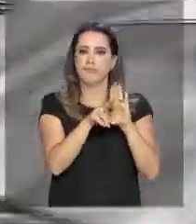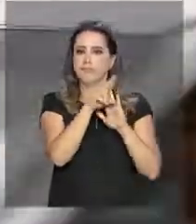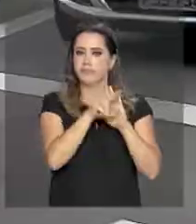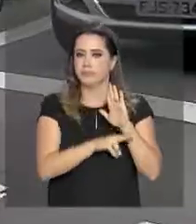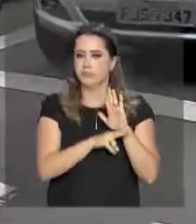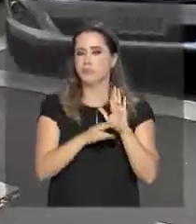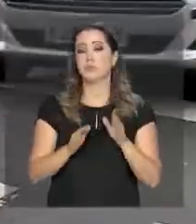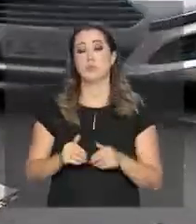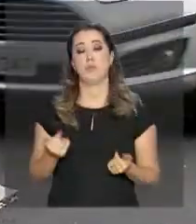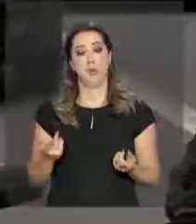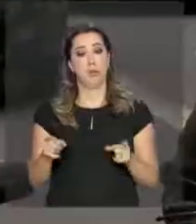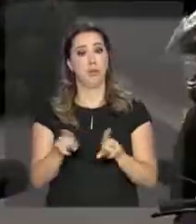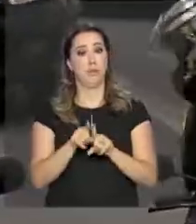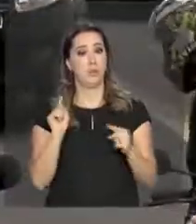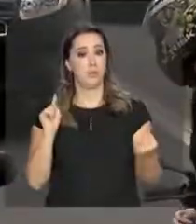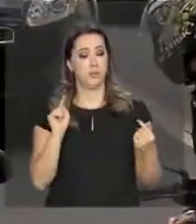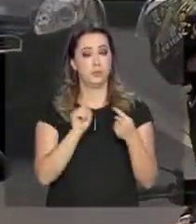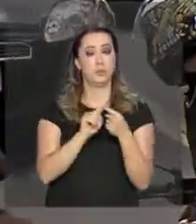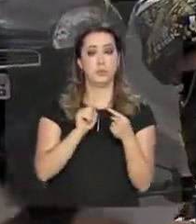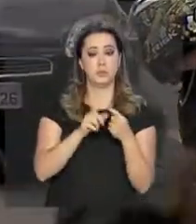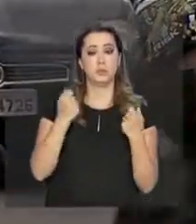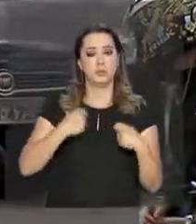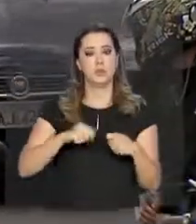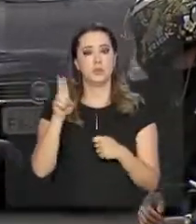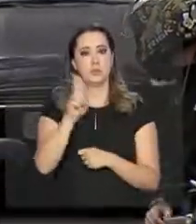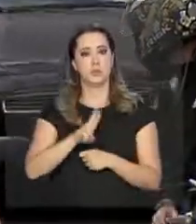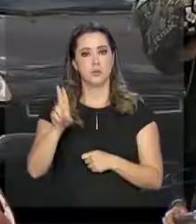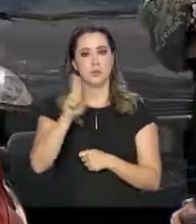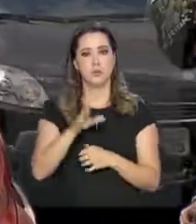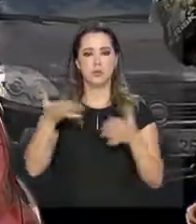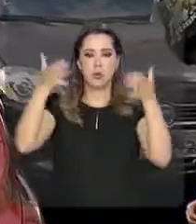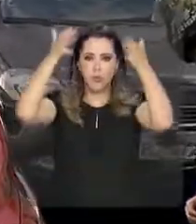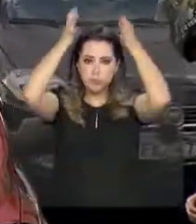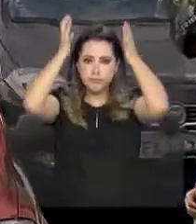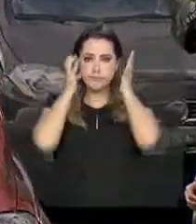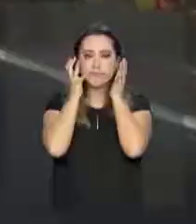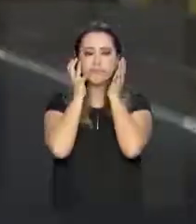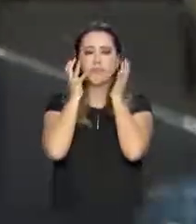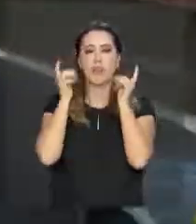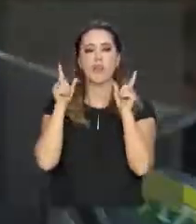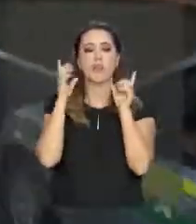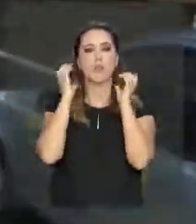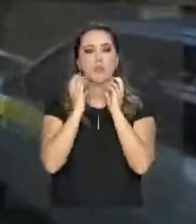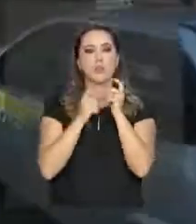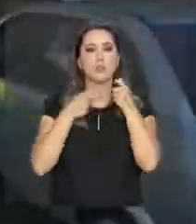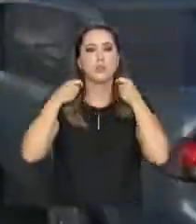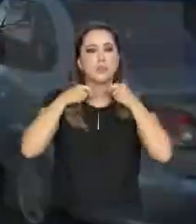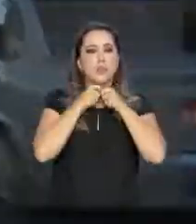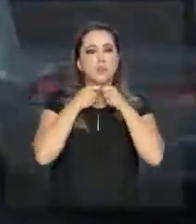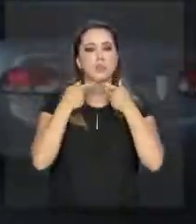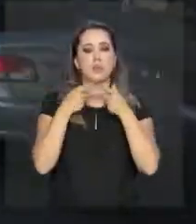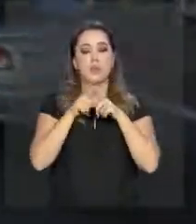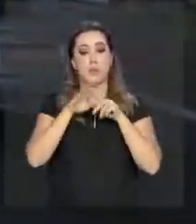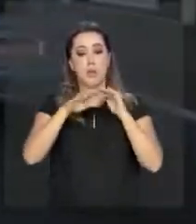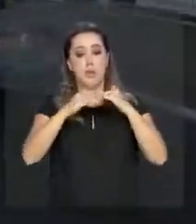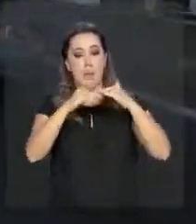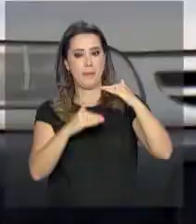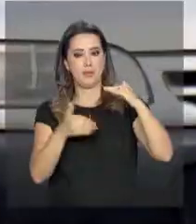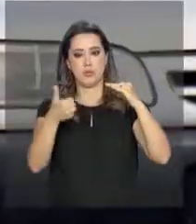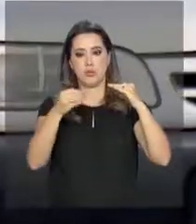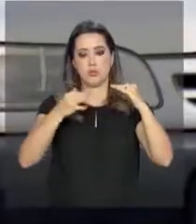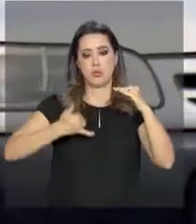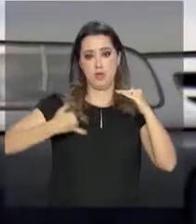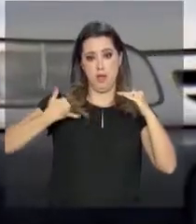ambiente prevê também a obrigatoriedade do uso do capacete por motociclistas e estabelece que crianças menores de 10 anos